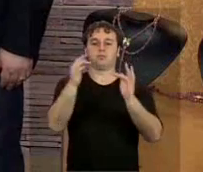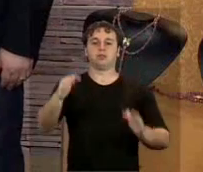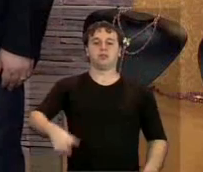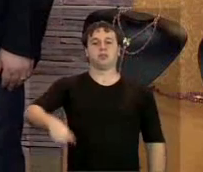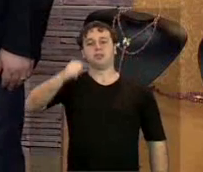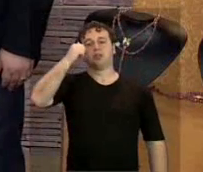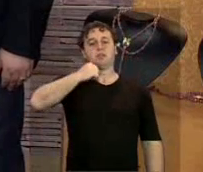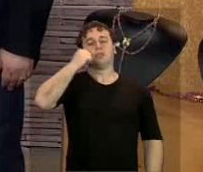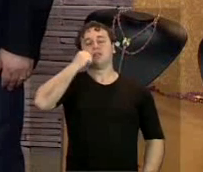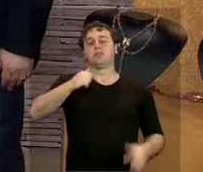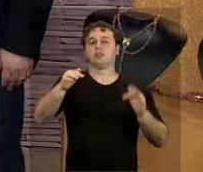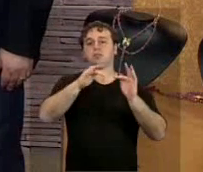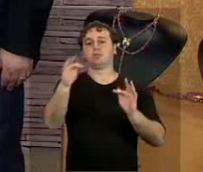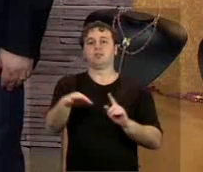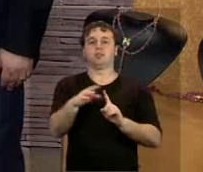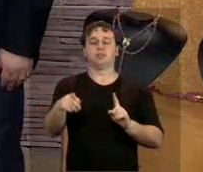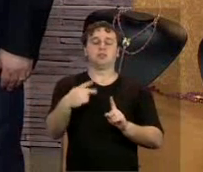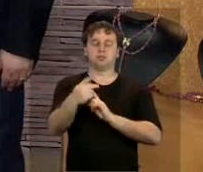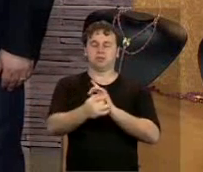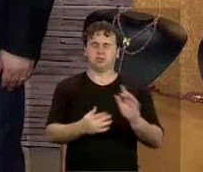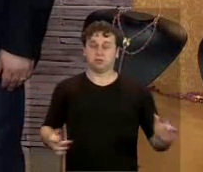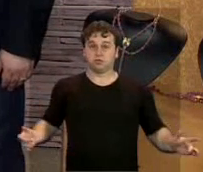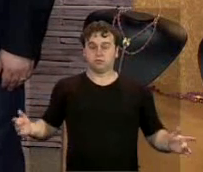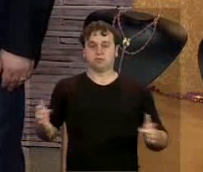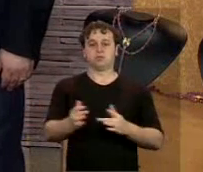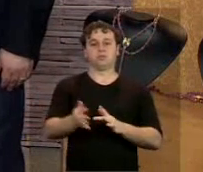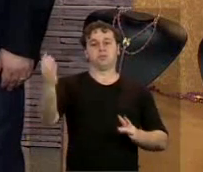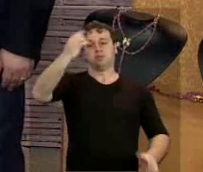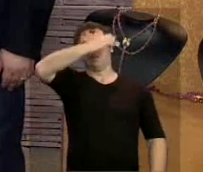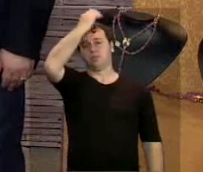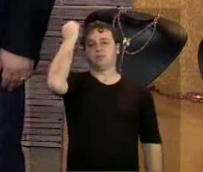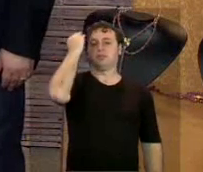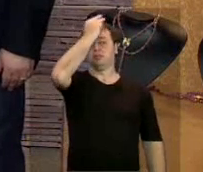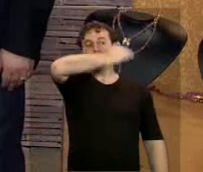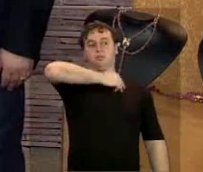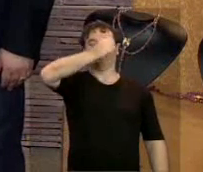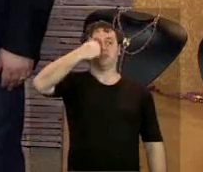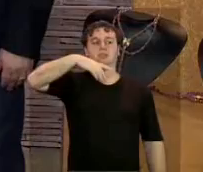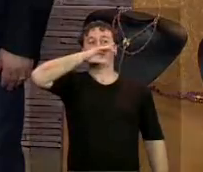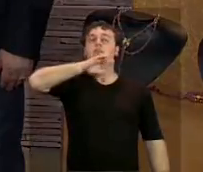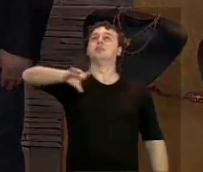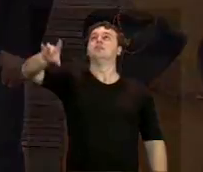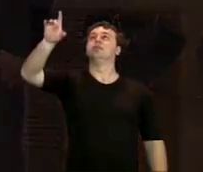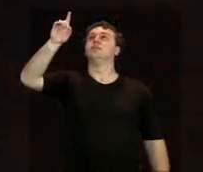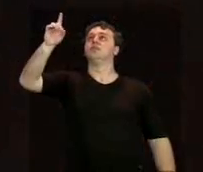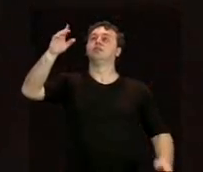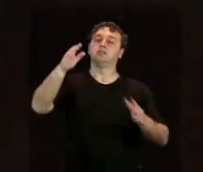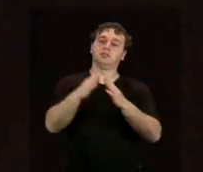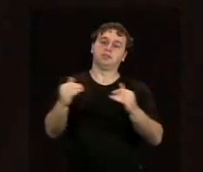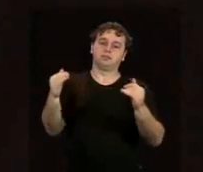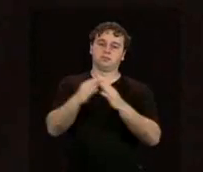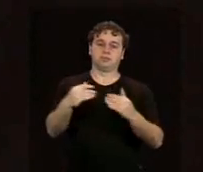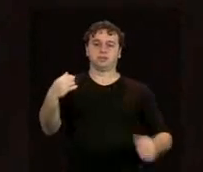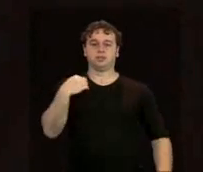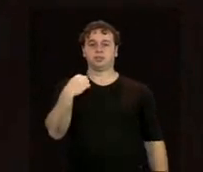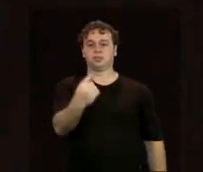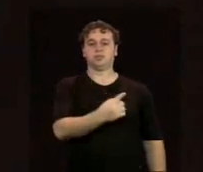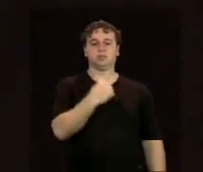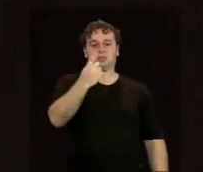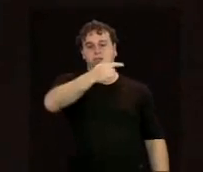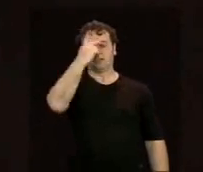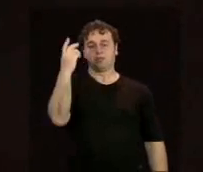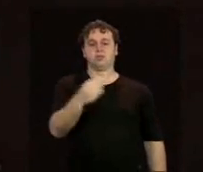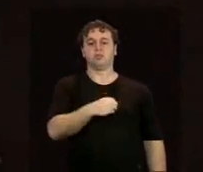convosco. Bendita sois vós entre as mulheres e bendito é o fruto do vosso ventre, Jesus. Santa Maria, Mãe de